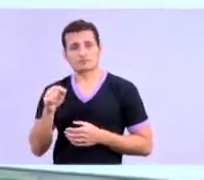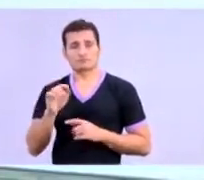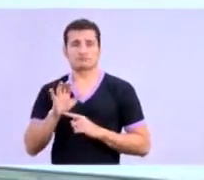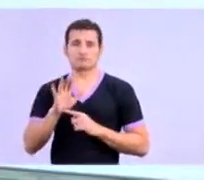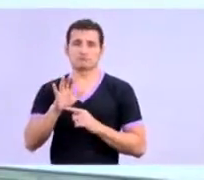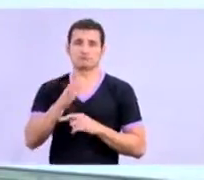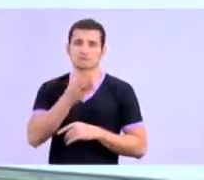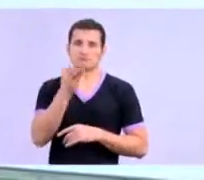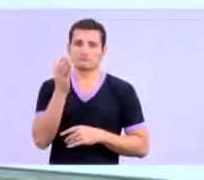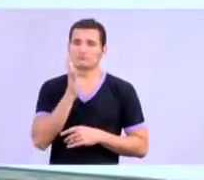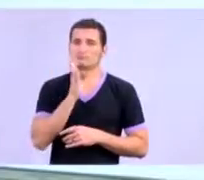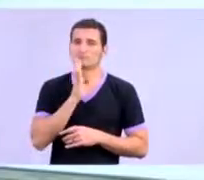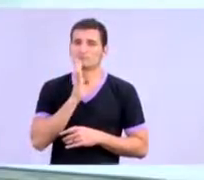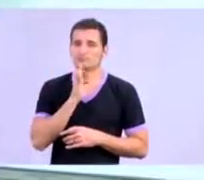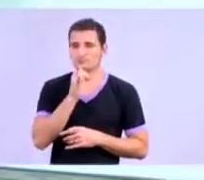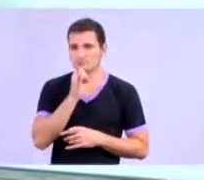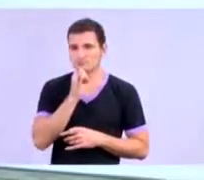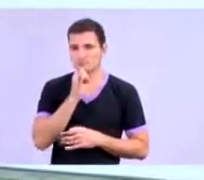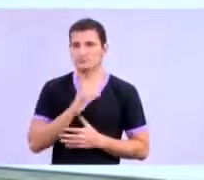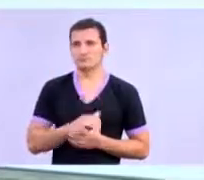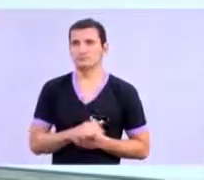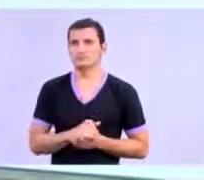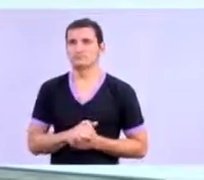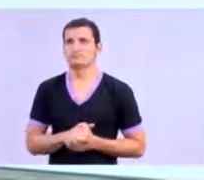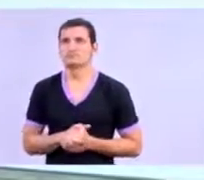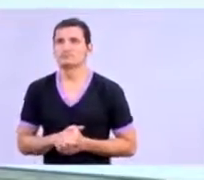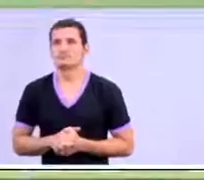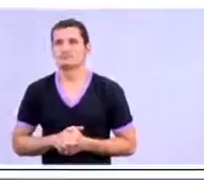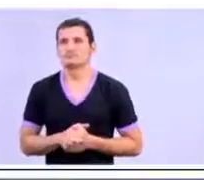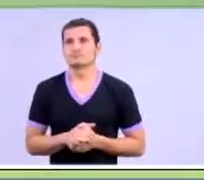nossa aula. Vamos para a questão 2?